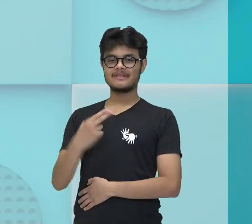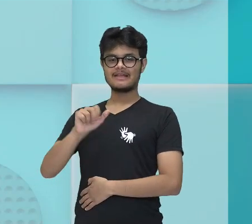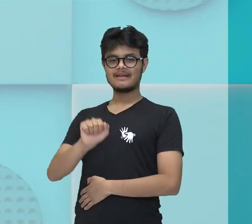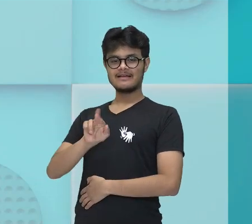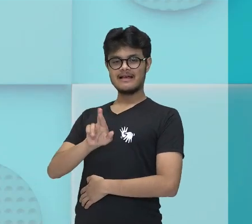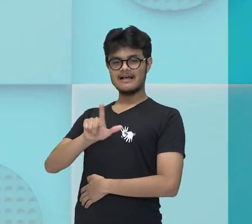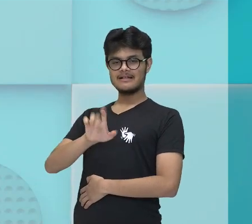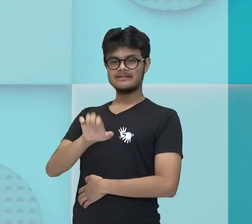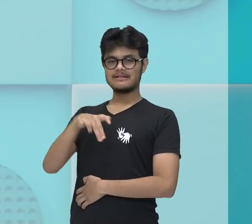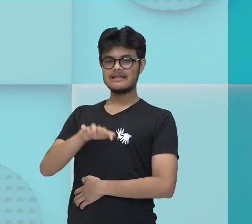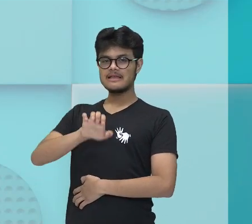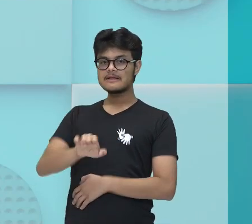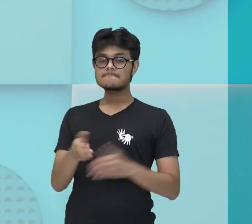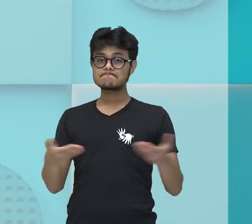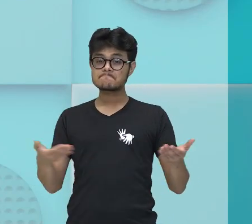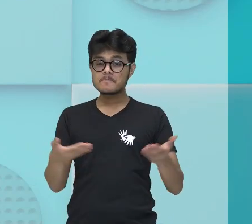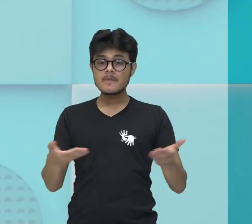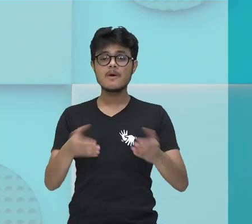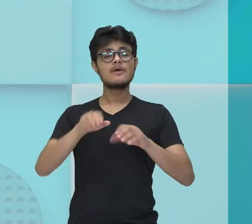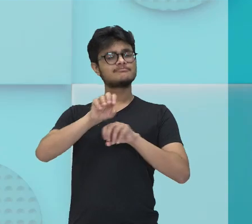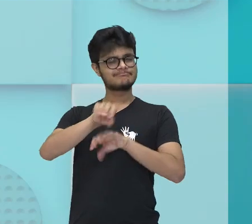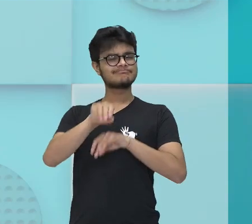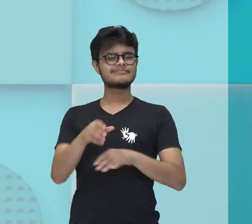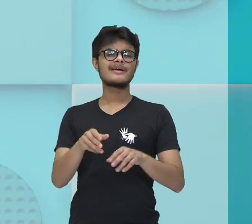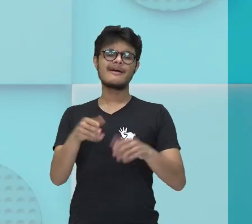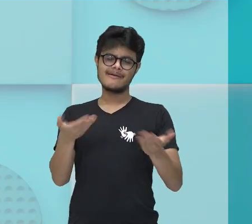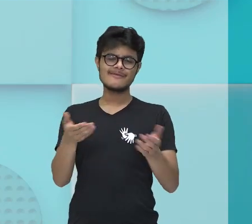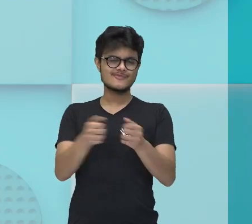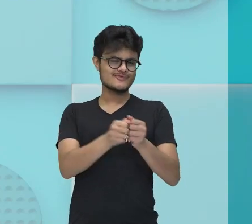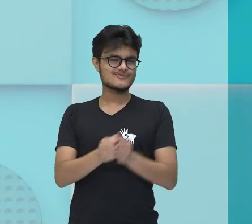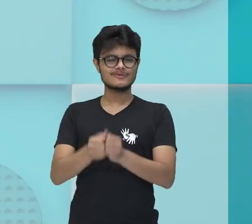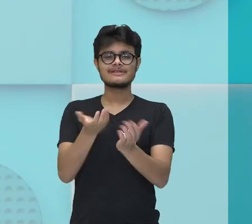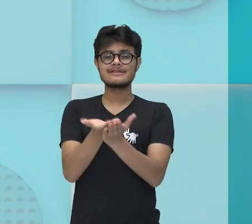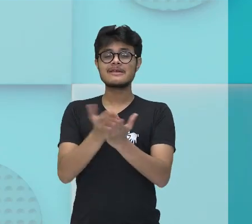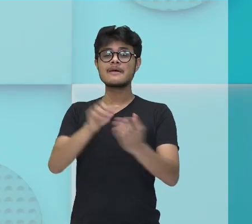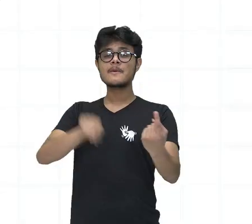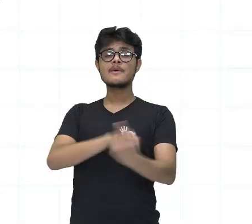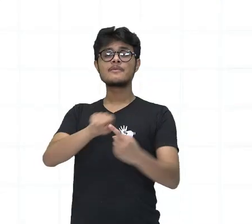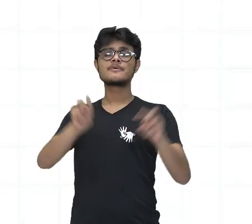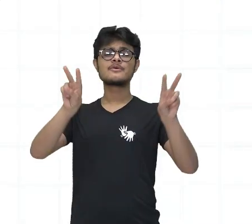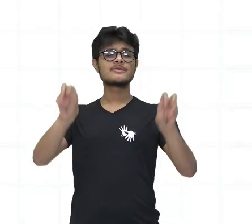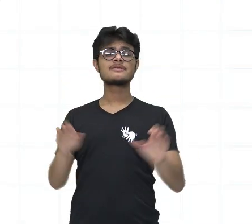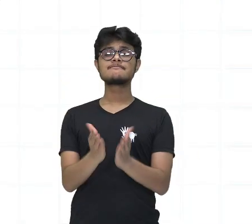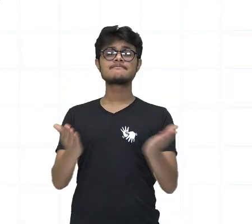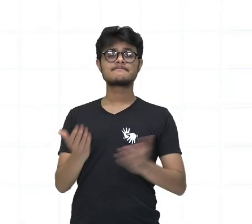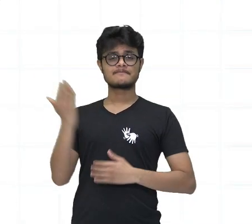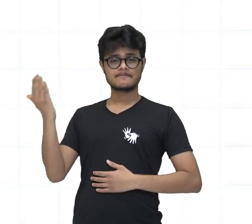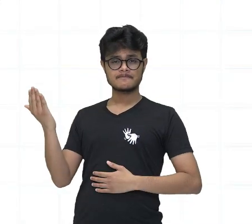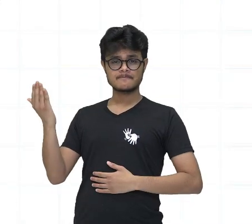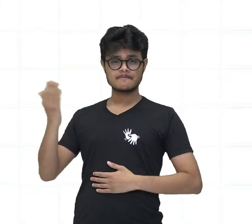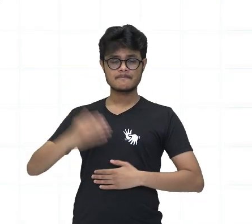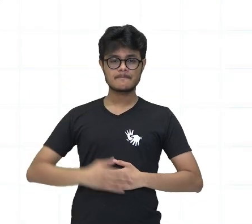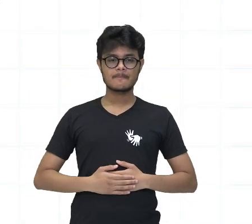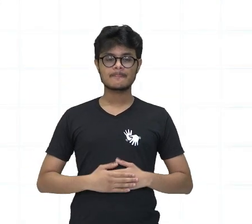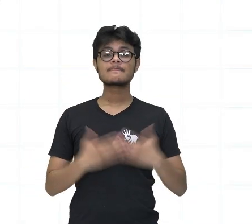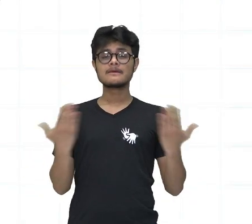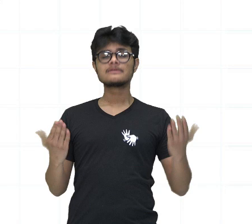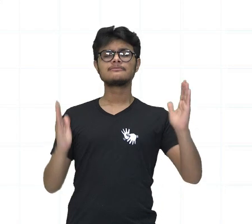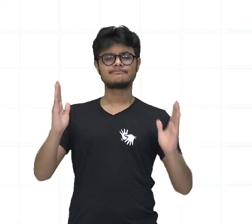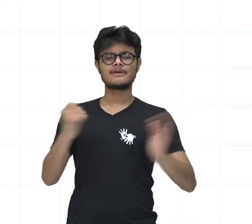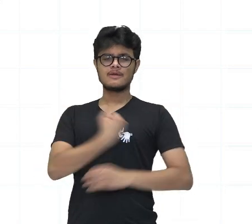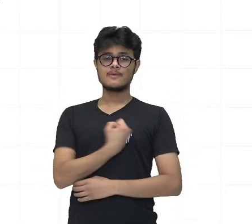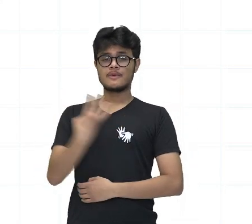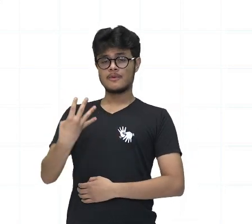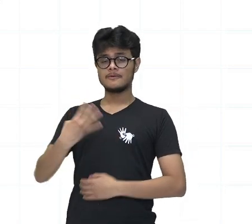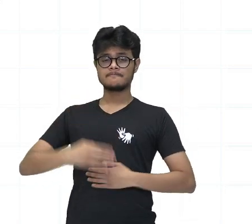e vou acompanhá-los nesta aula que tem como objeto de conhecimento. Nossa aula é 4,